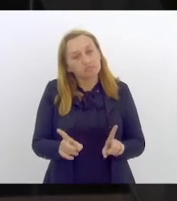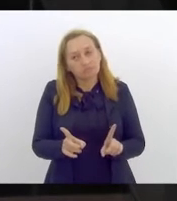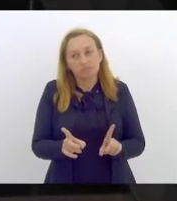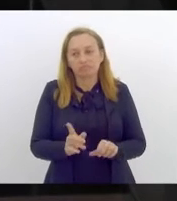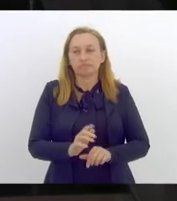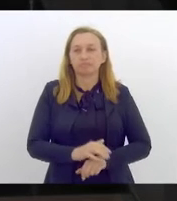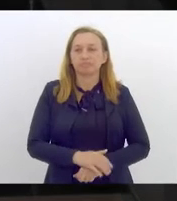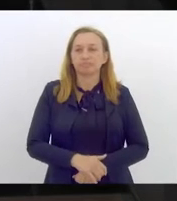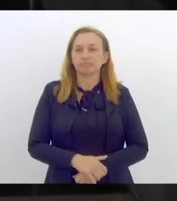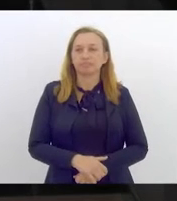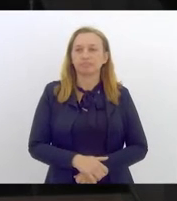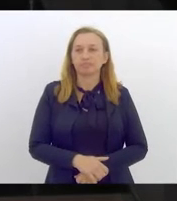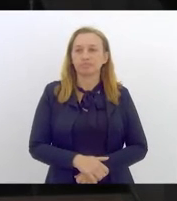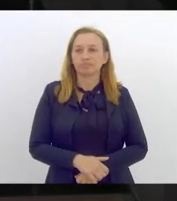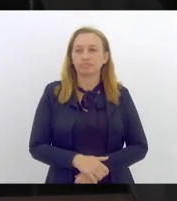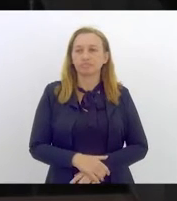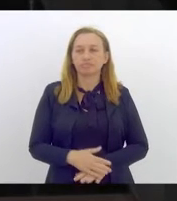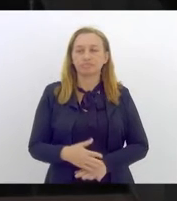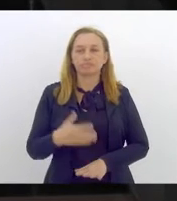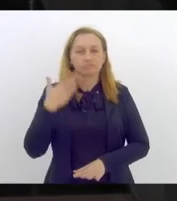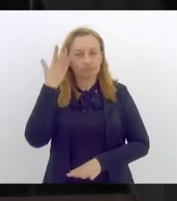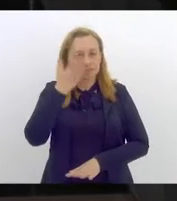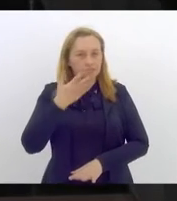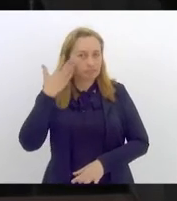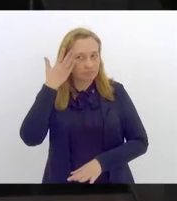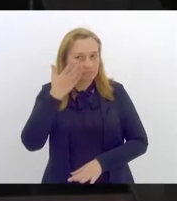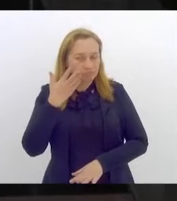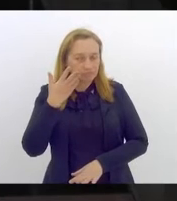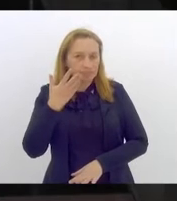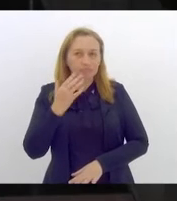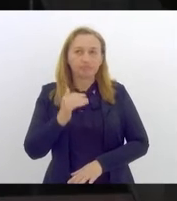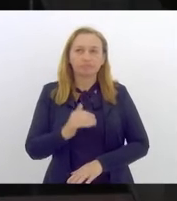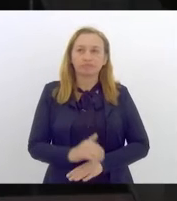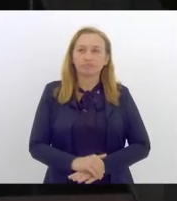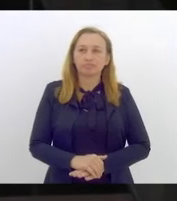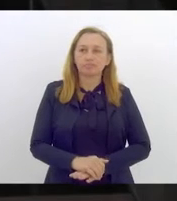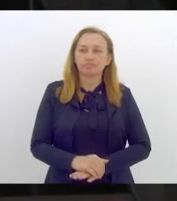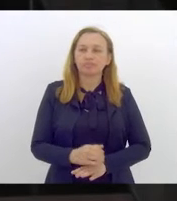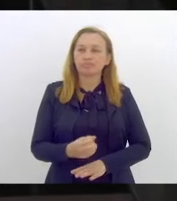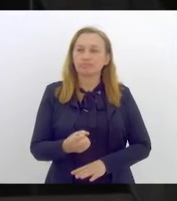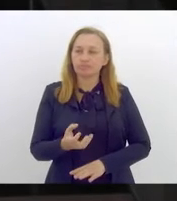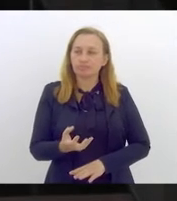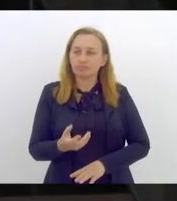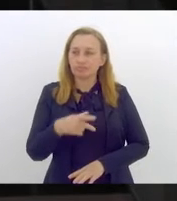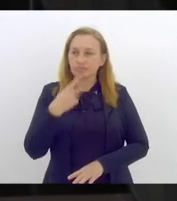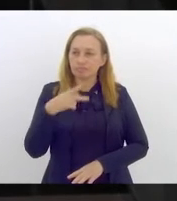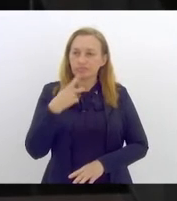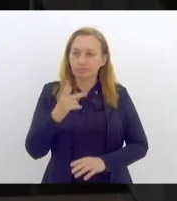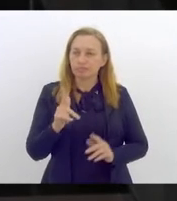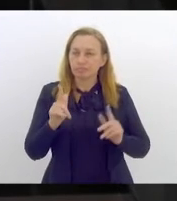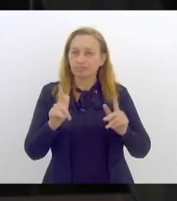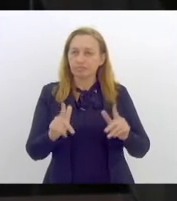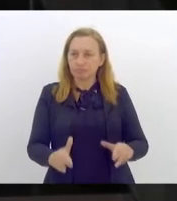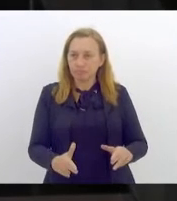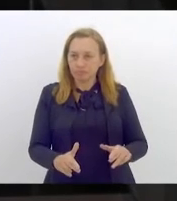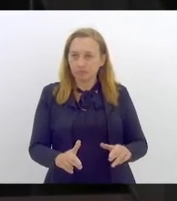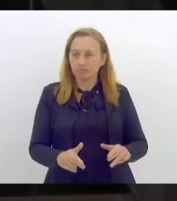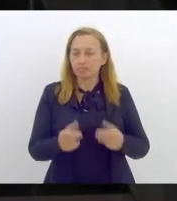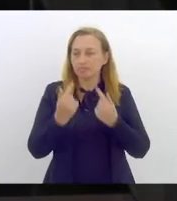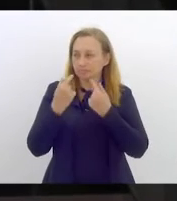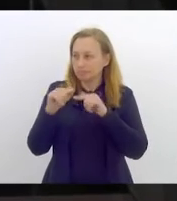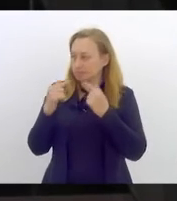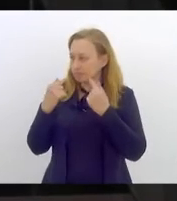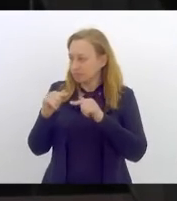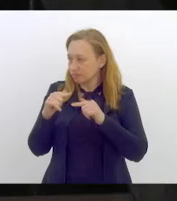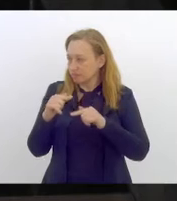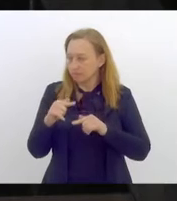menos, essas mensagens eu queria trazer em relação às mesmas, às críticas que